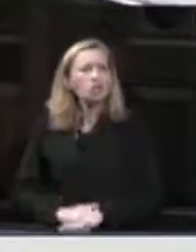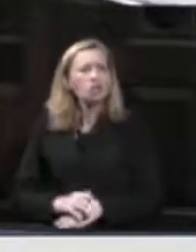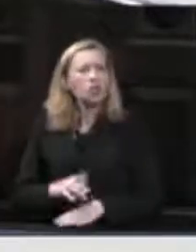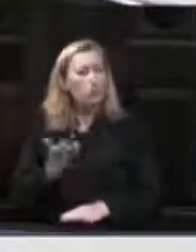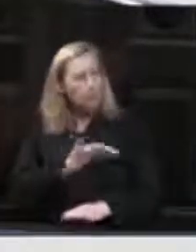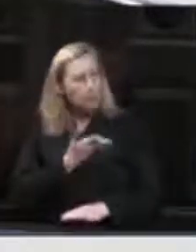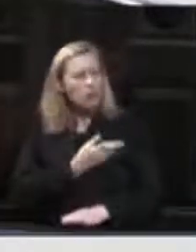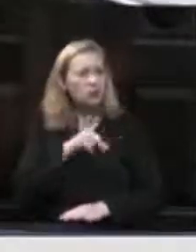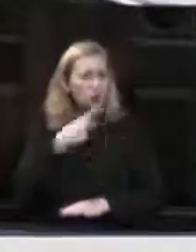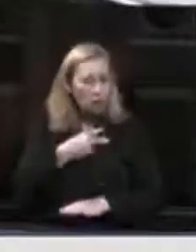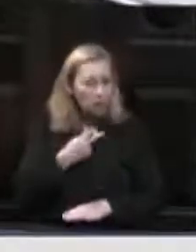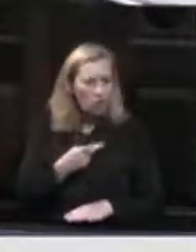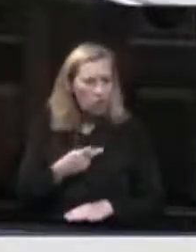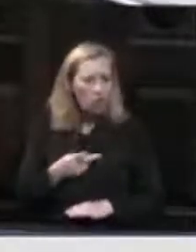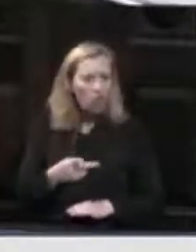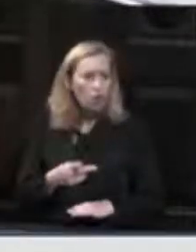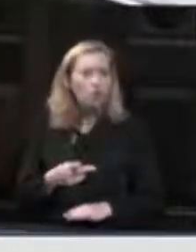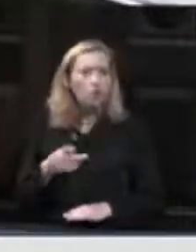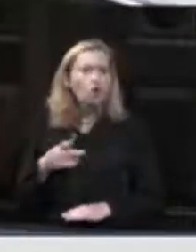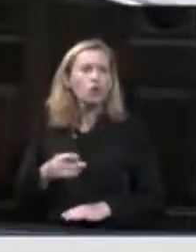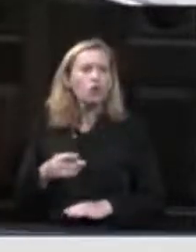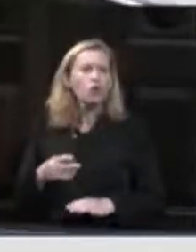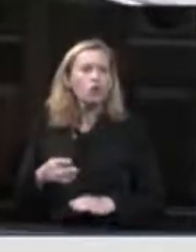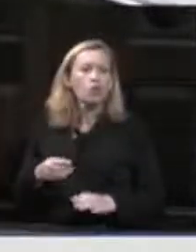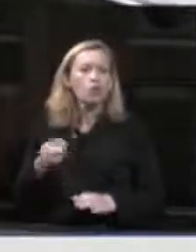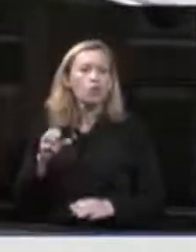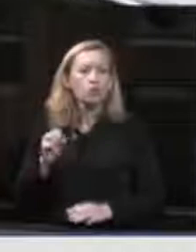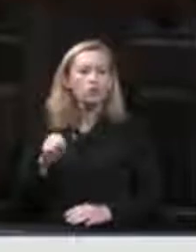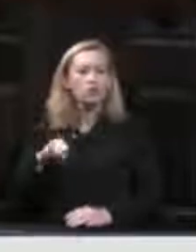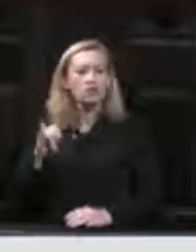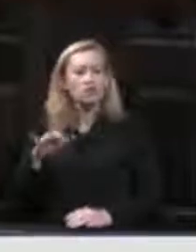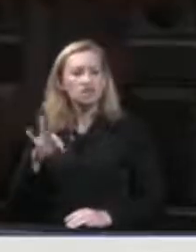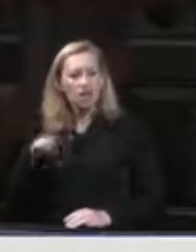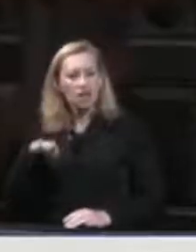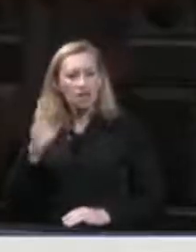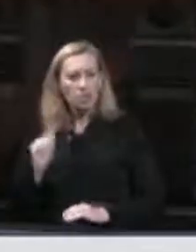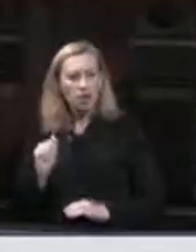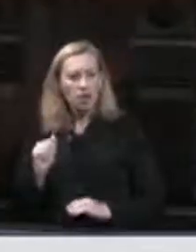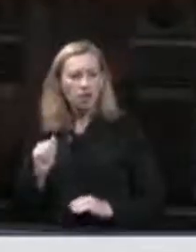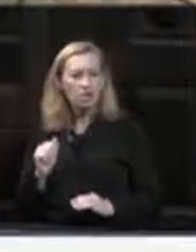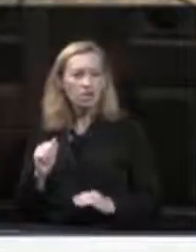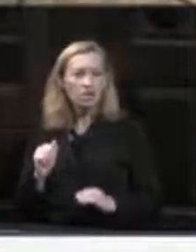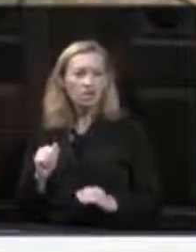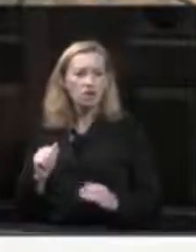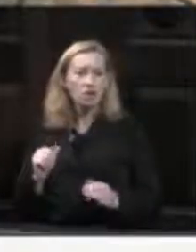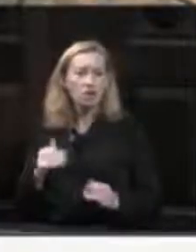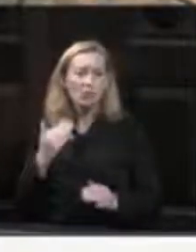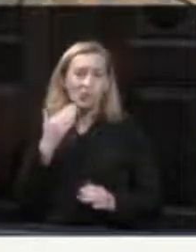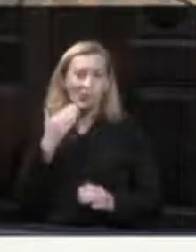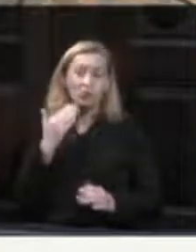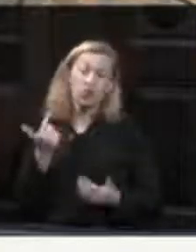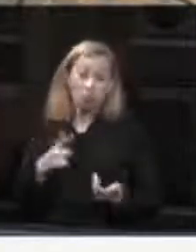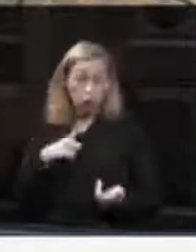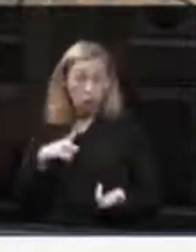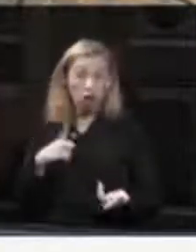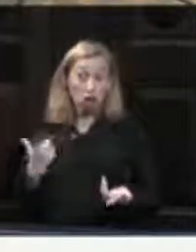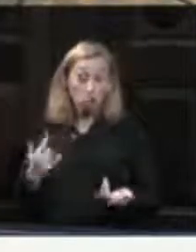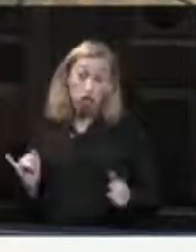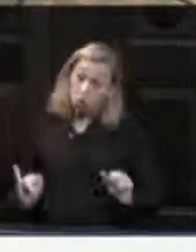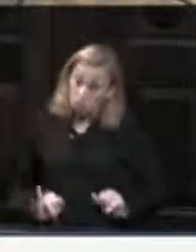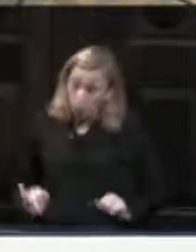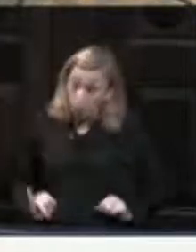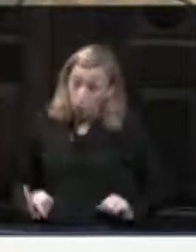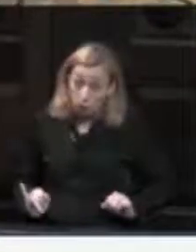o sistema funciona muito mal, muito mal. Sofrem os agentes, sofrem do ponto de vista